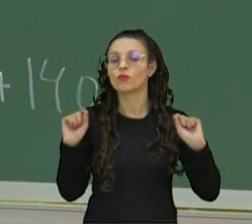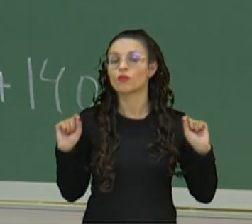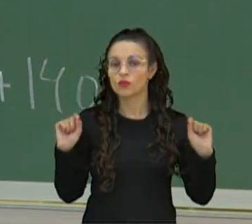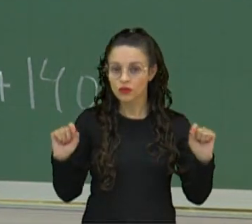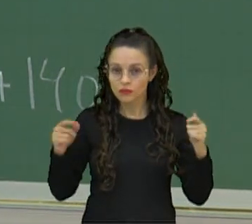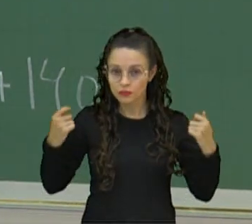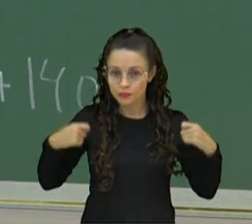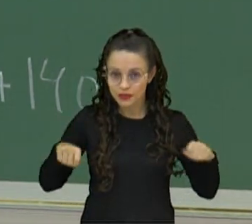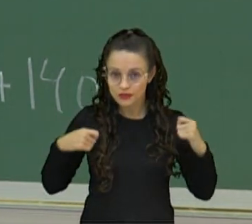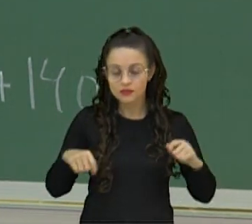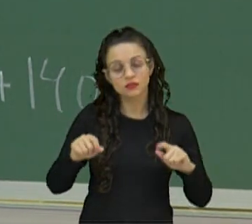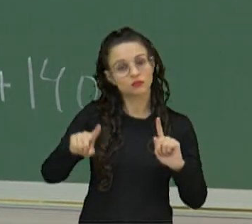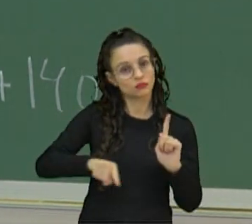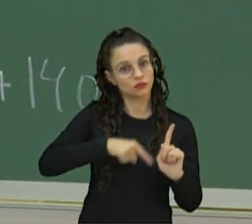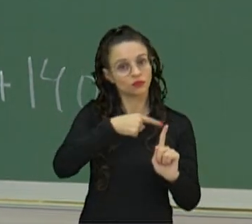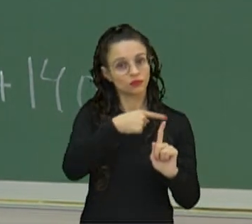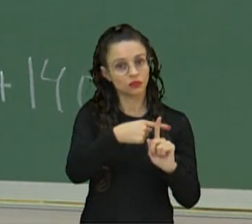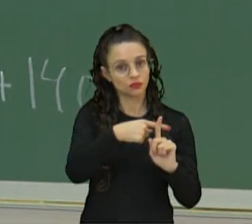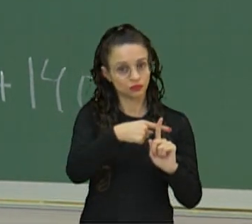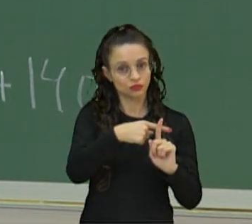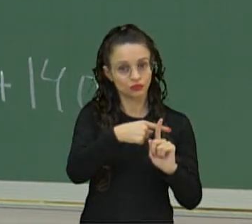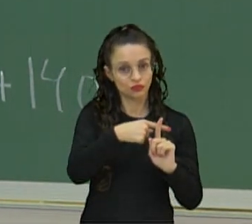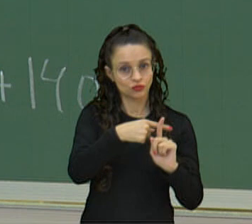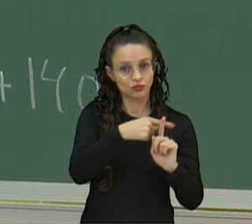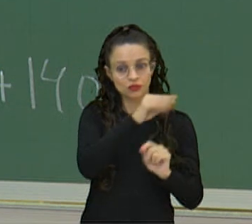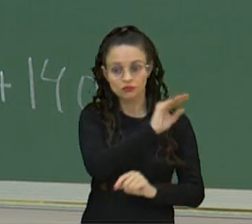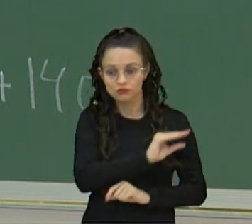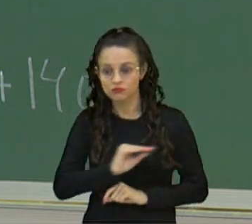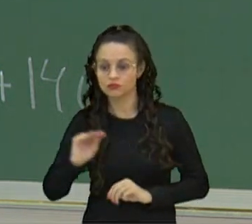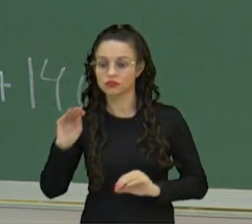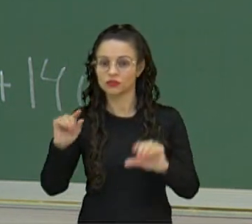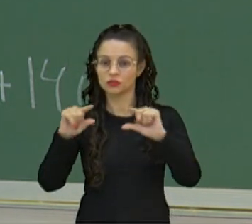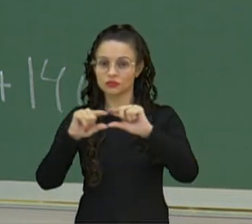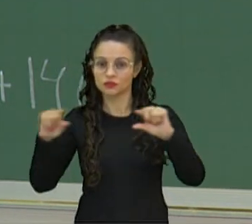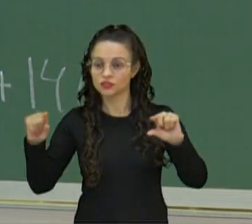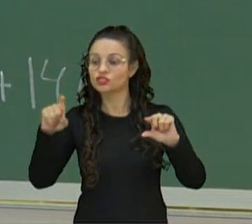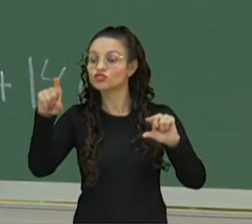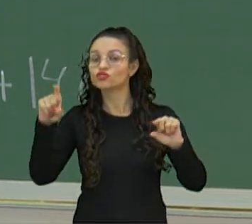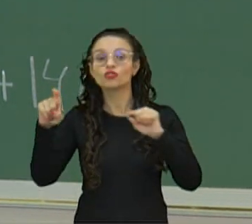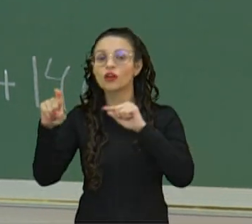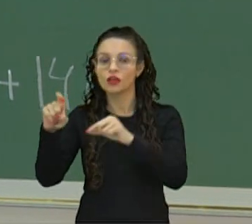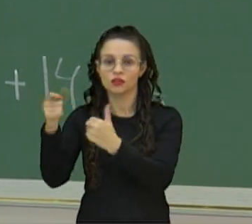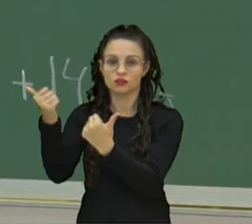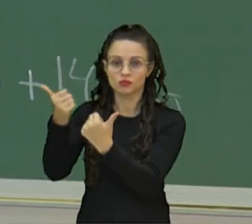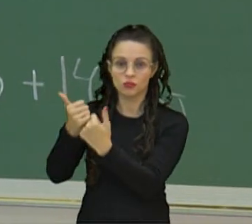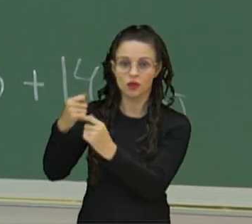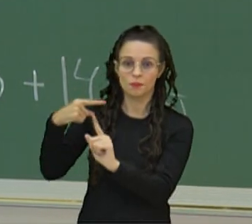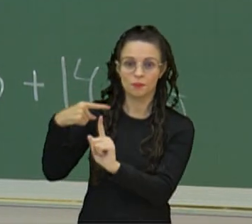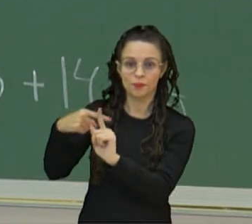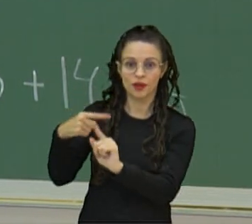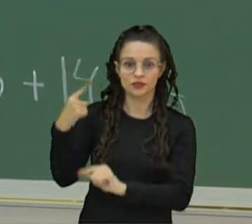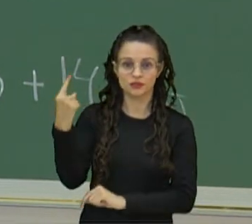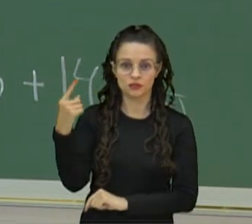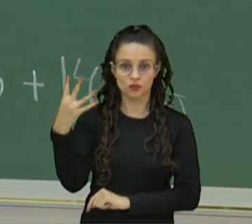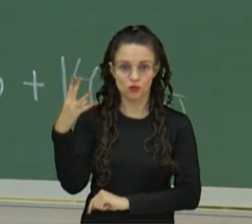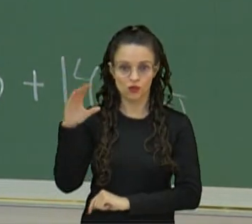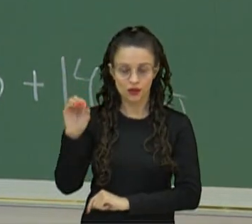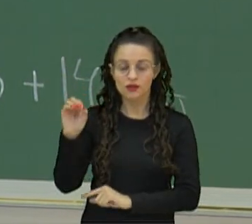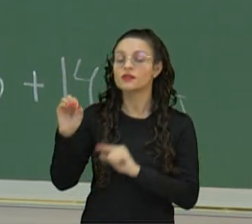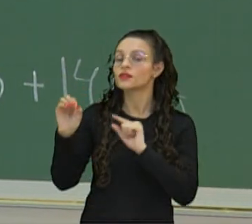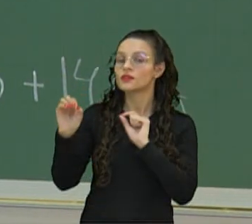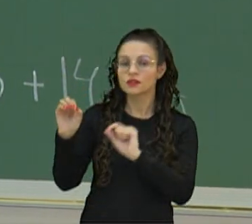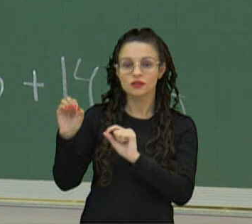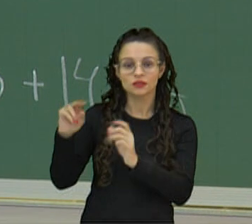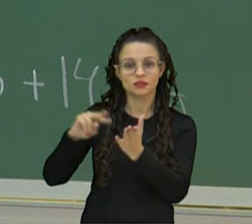ficar positivo. Então, quando eu for completar a equação, no lugar do X eu vou colocar mais 140, significa que ele